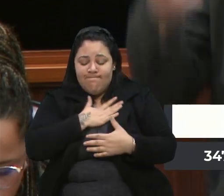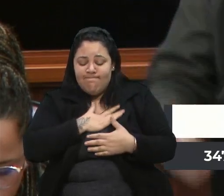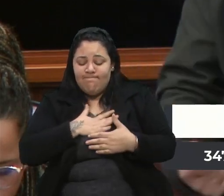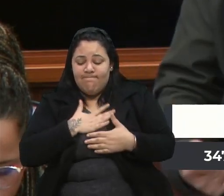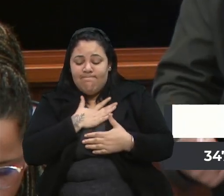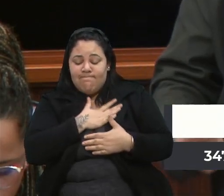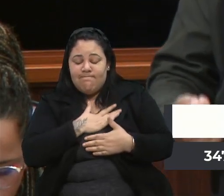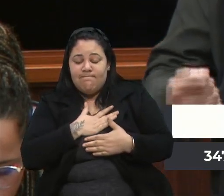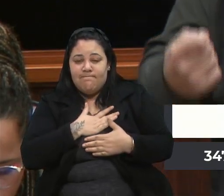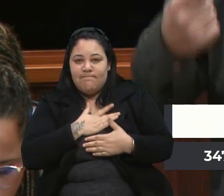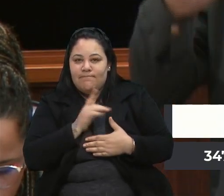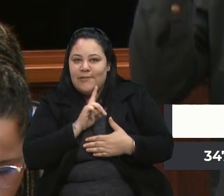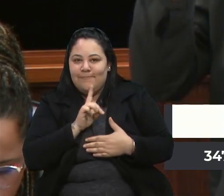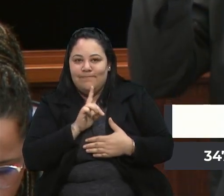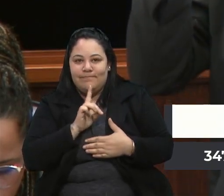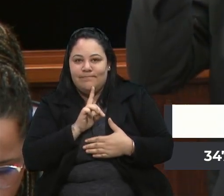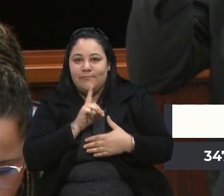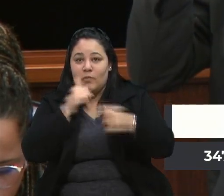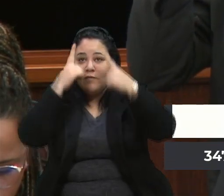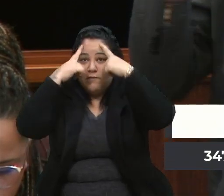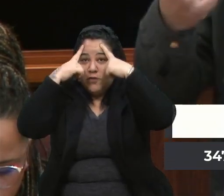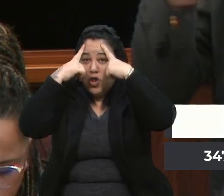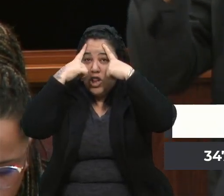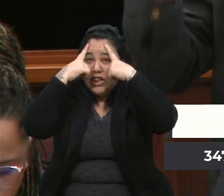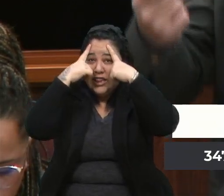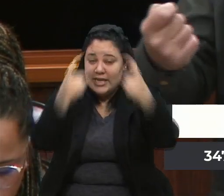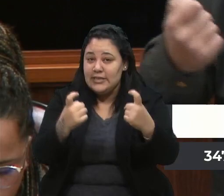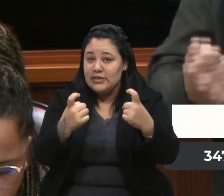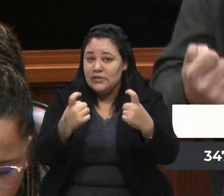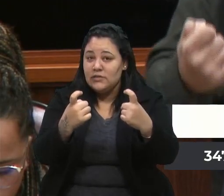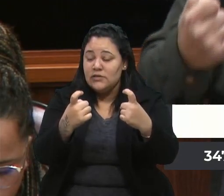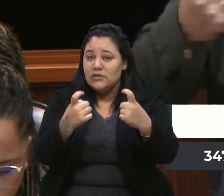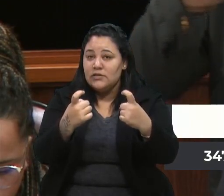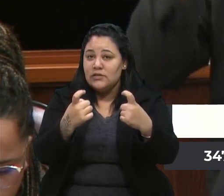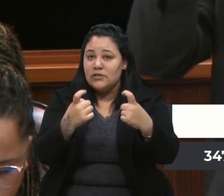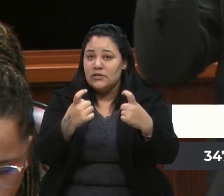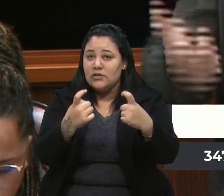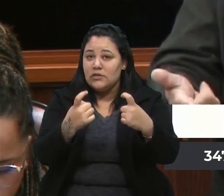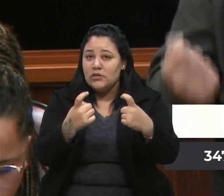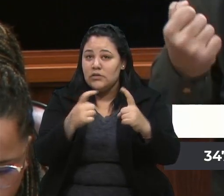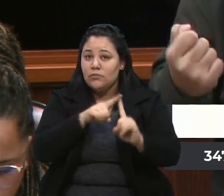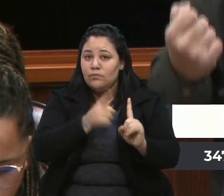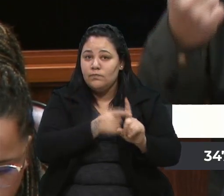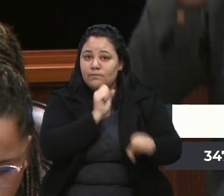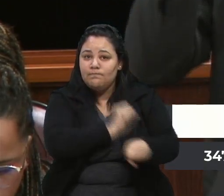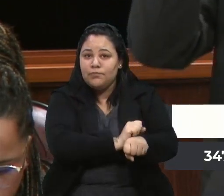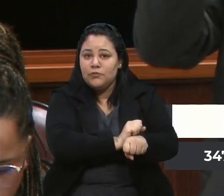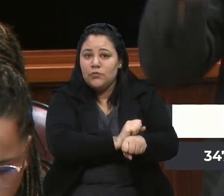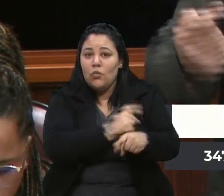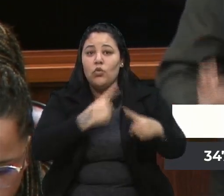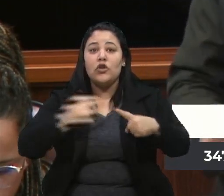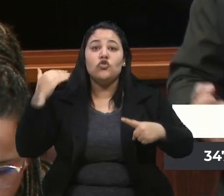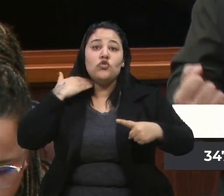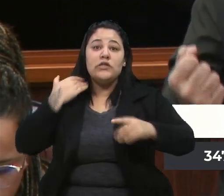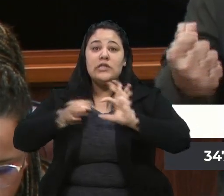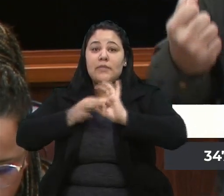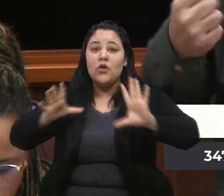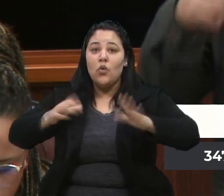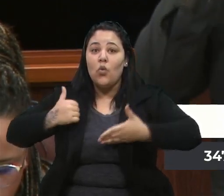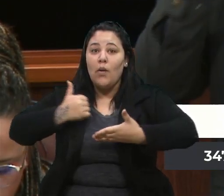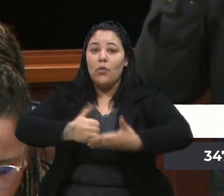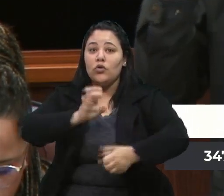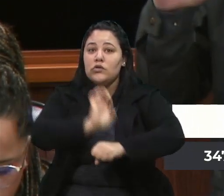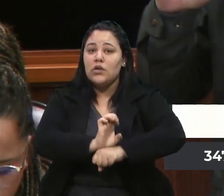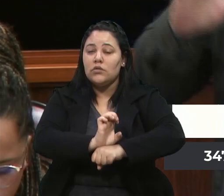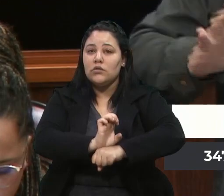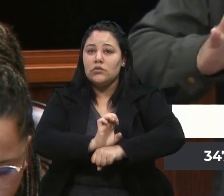violência atroz, e essa violência foi interrompida, né, de uma autorização judicial com apoio do Estado. Então,